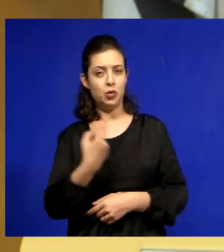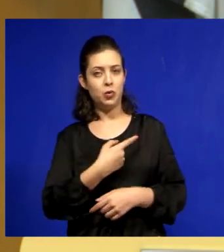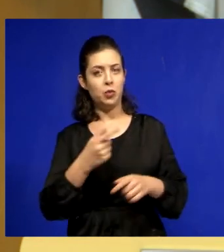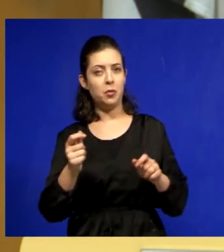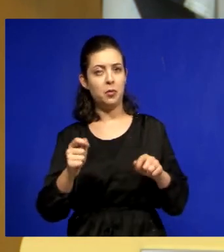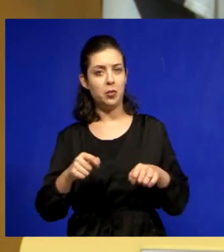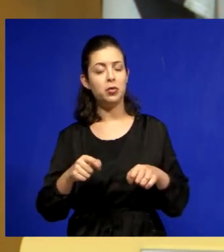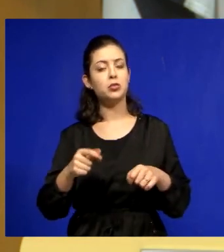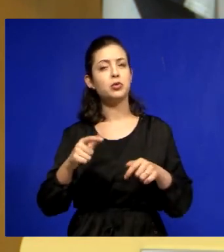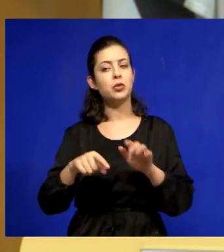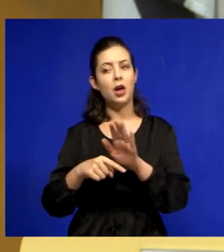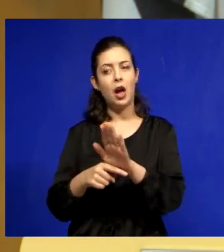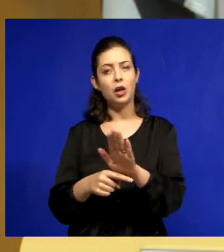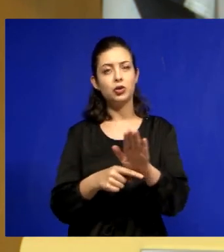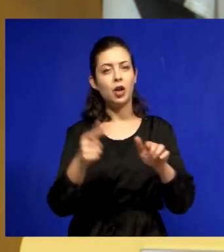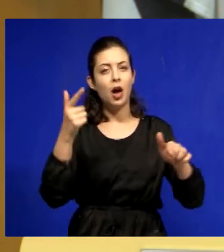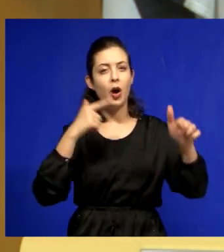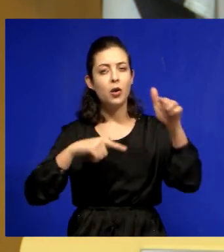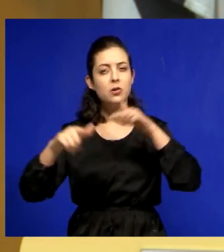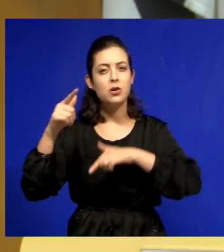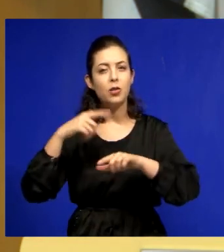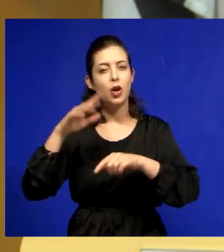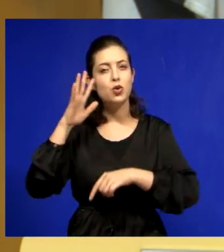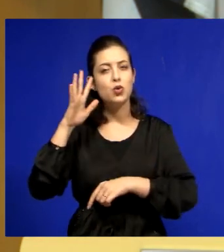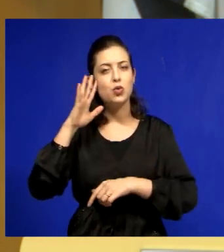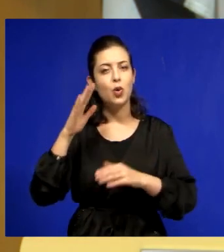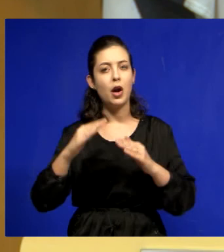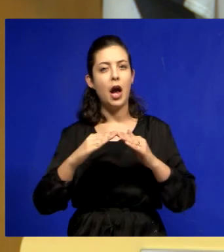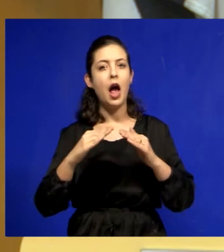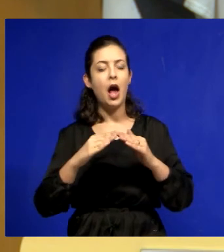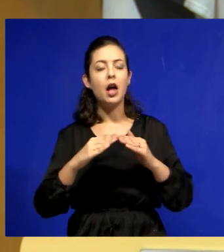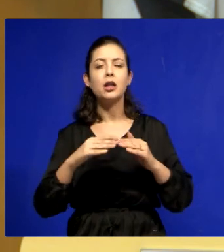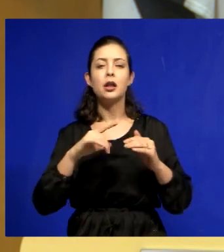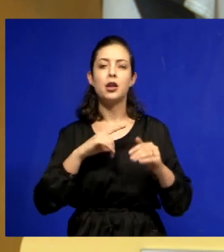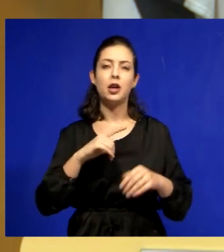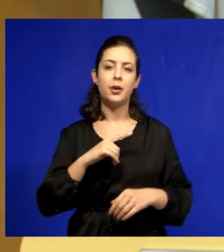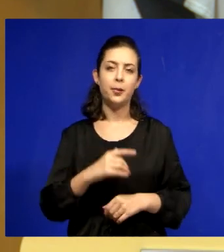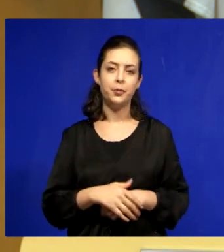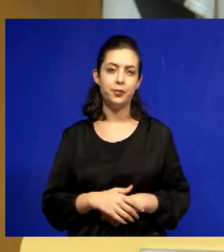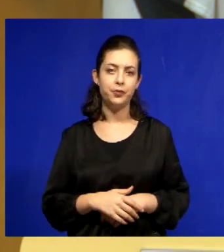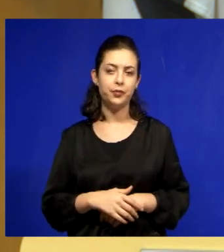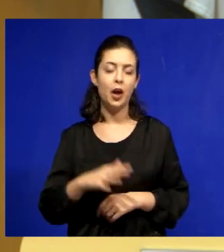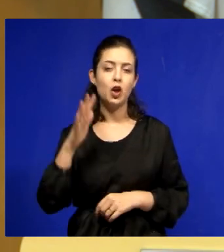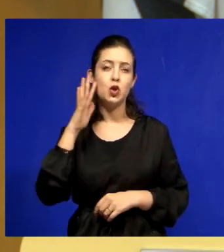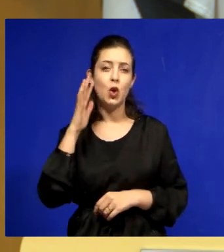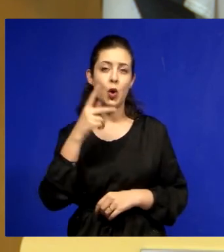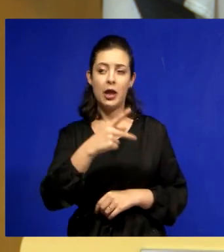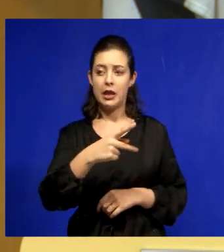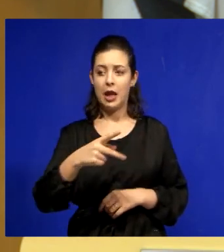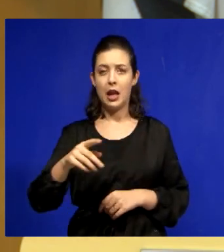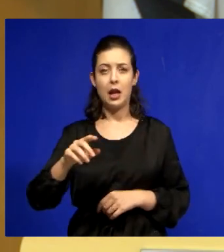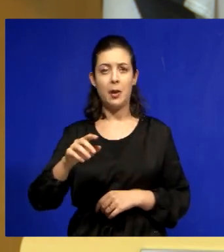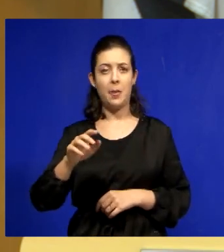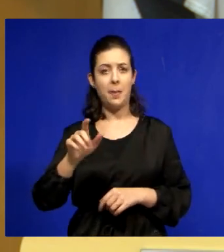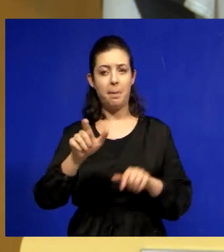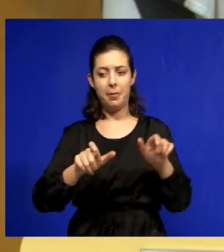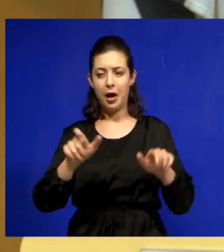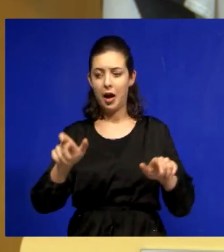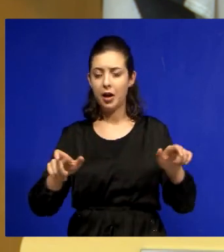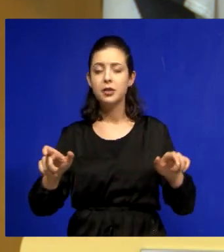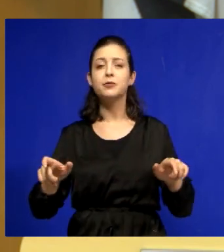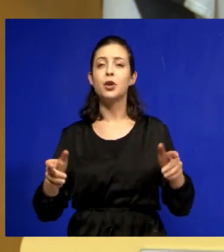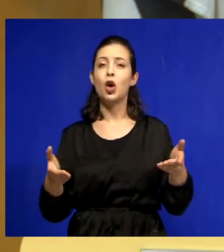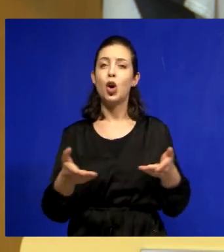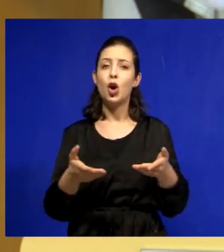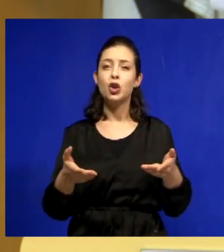ajudá los a conquistar o sonho da moradia própria esse é um sonho de cada brasileiro cada brasileiro